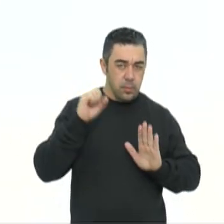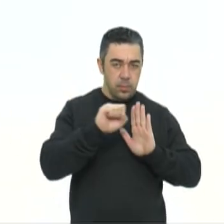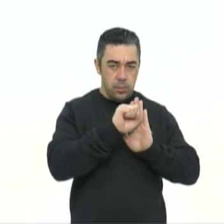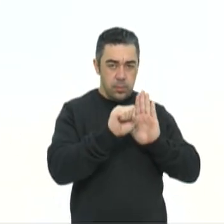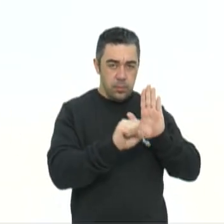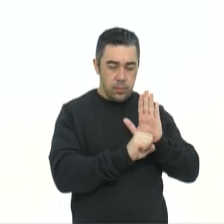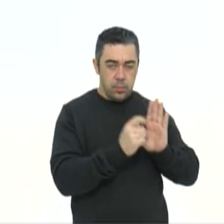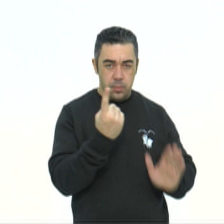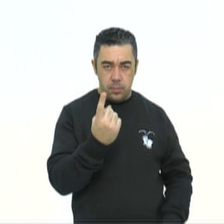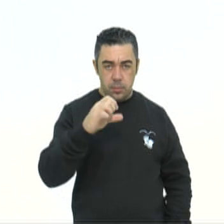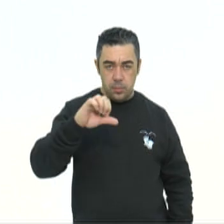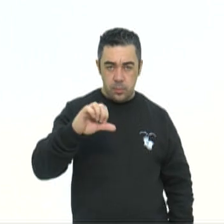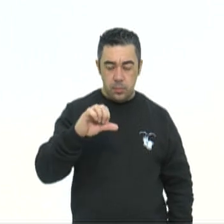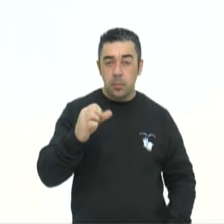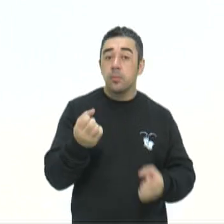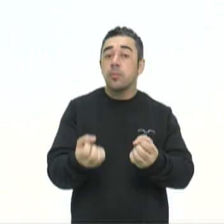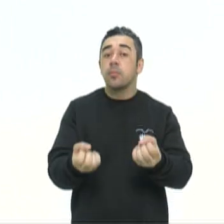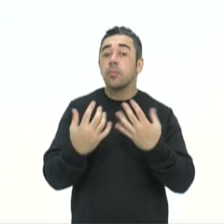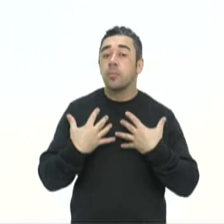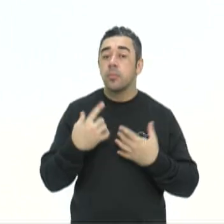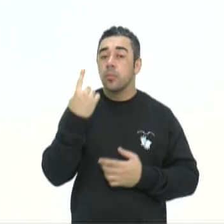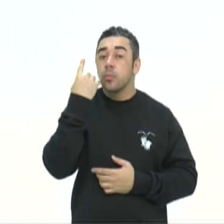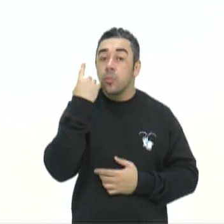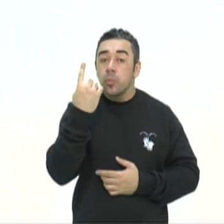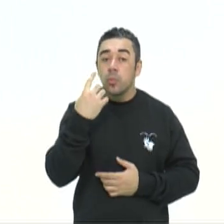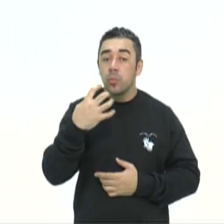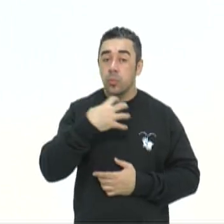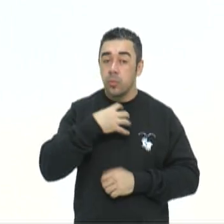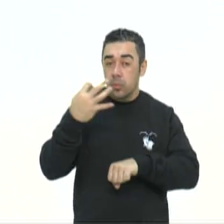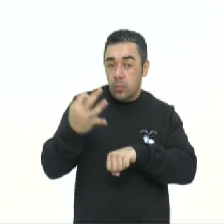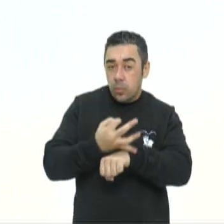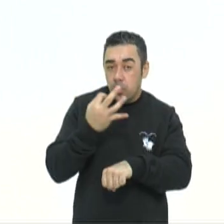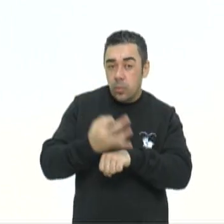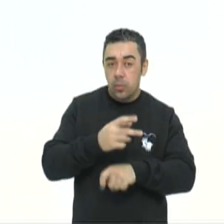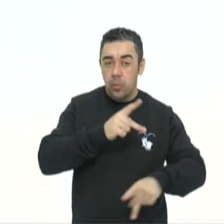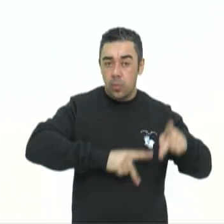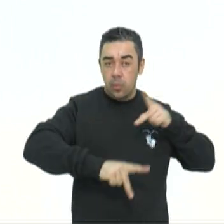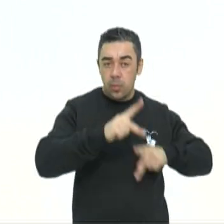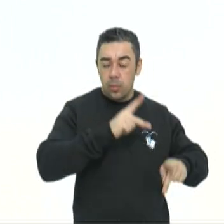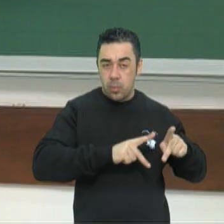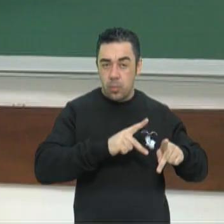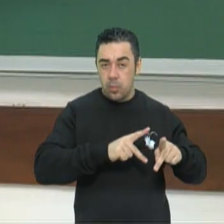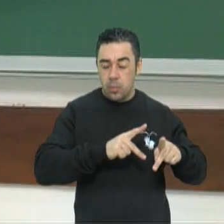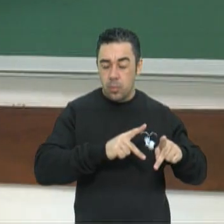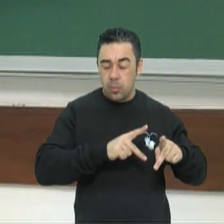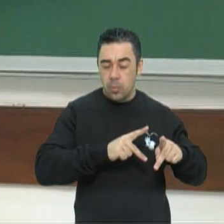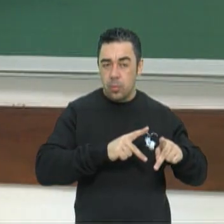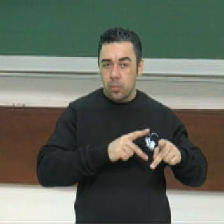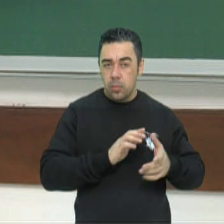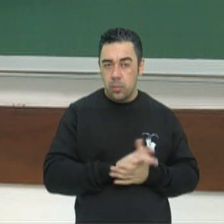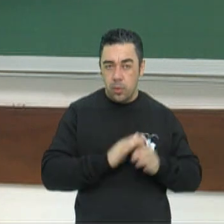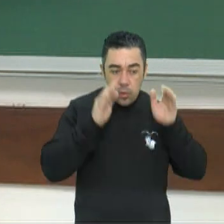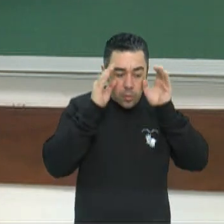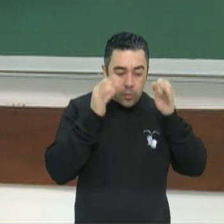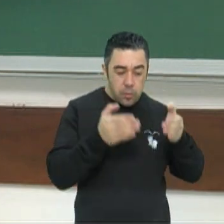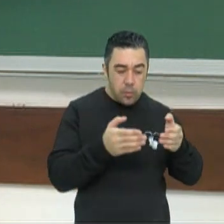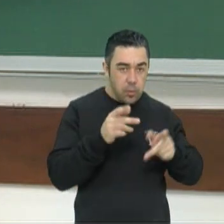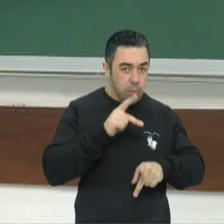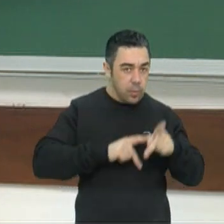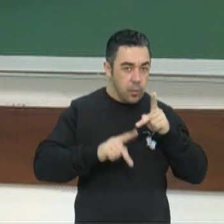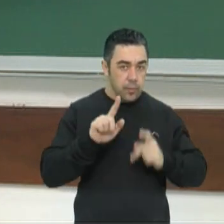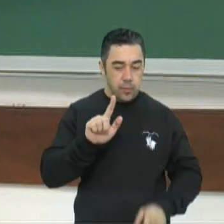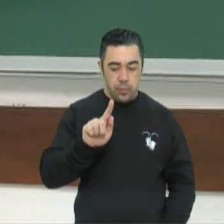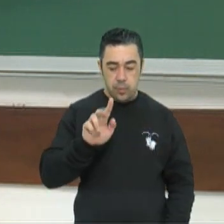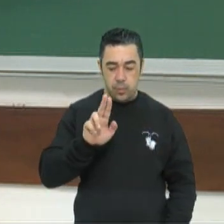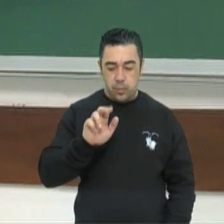XIX, cite uma das formas de resistência dos povos guaranis. Então, lembrando, vamos focar aqui nos povos guaranis, o primeiro